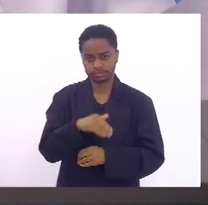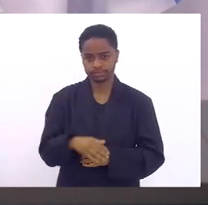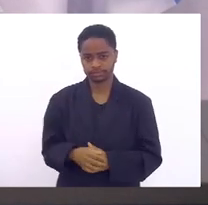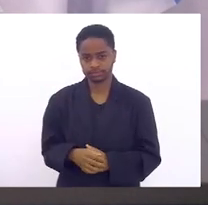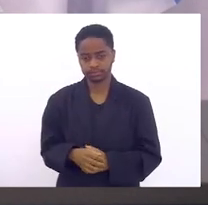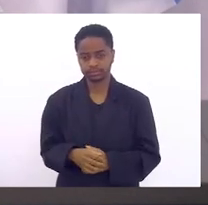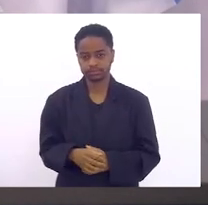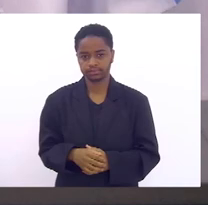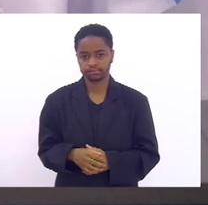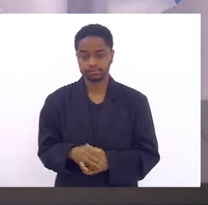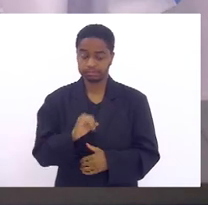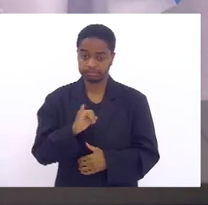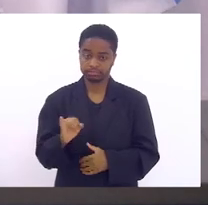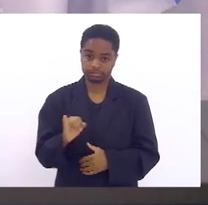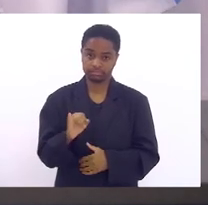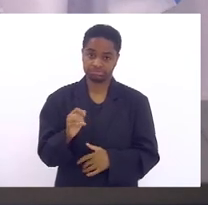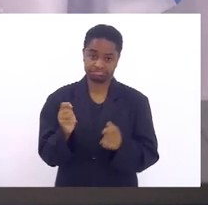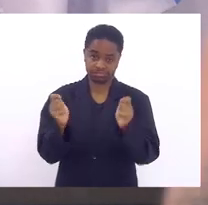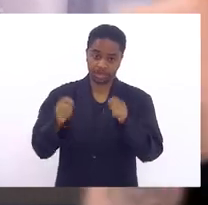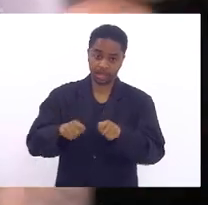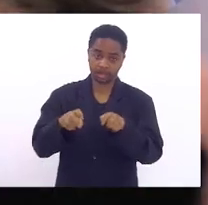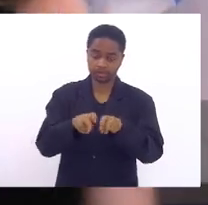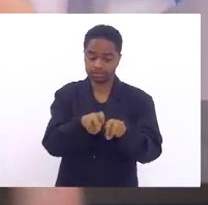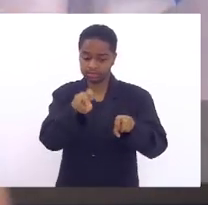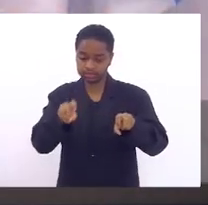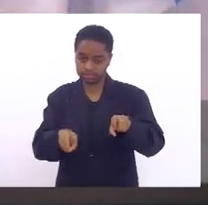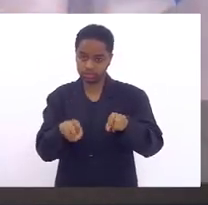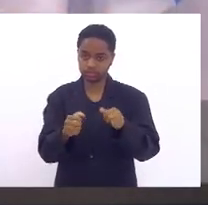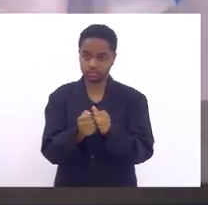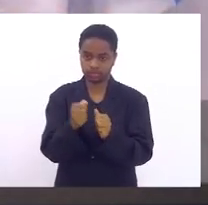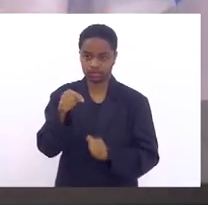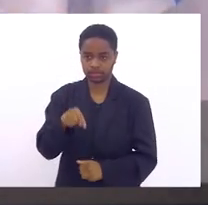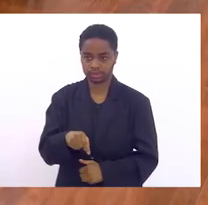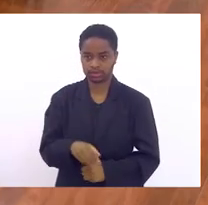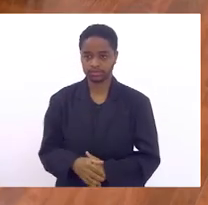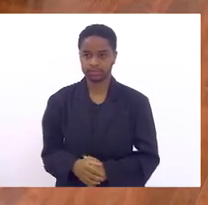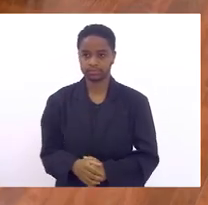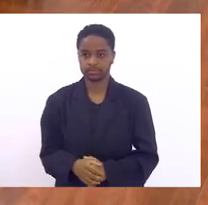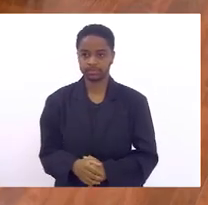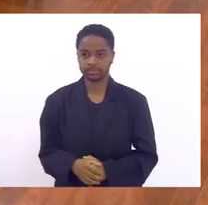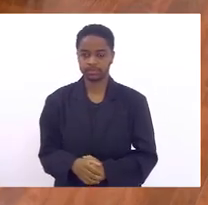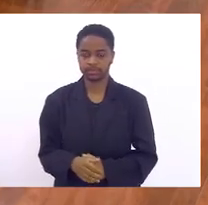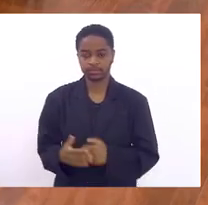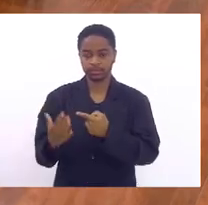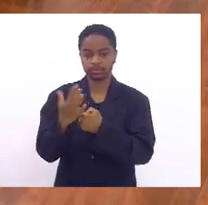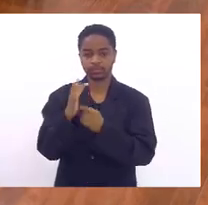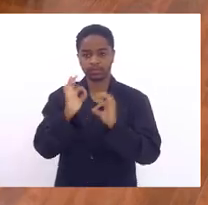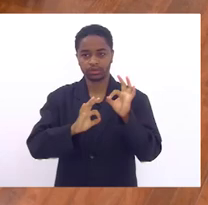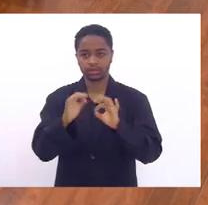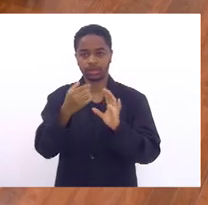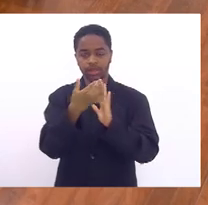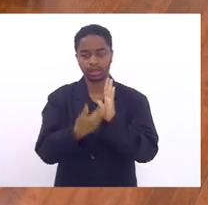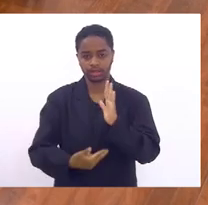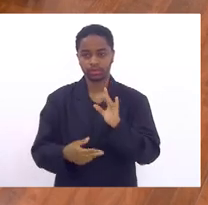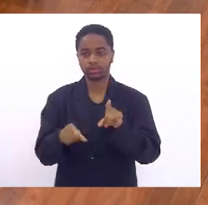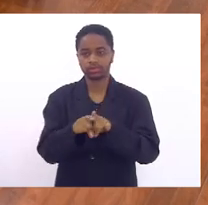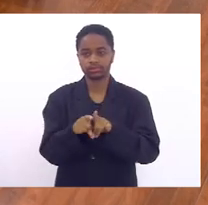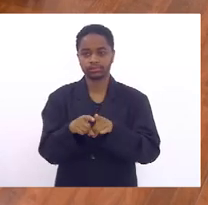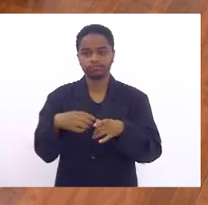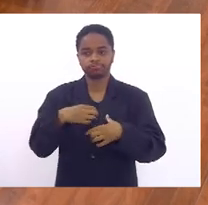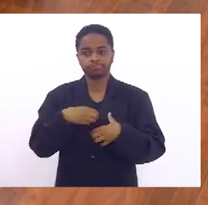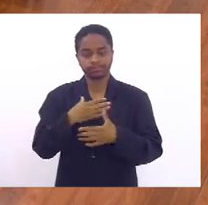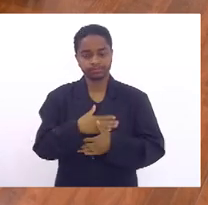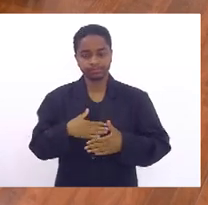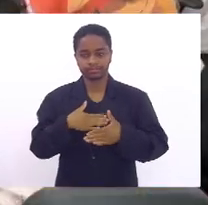se puder aqui fazer parte da nossa mesa de honra nesse relatório também muito nos